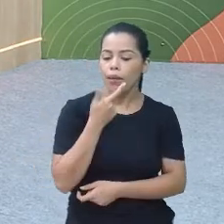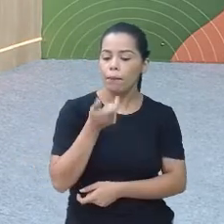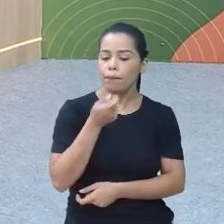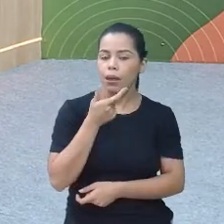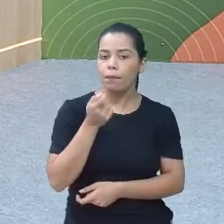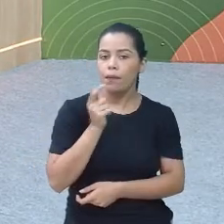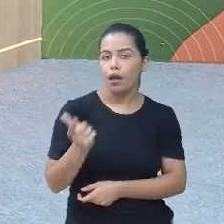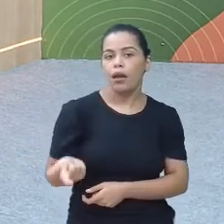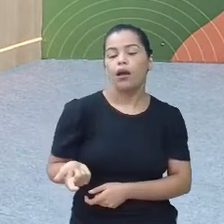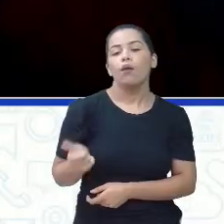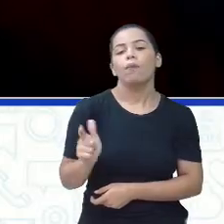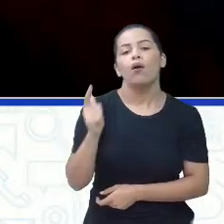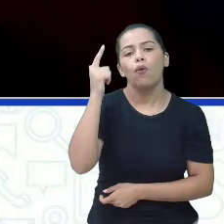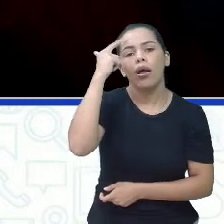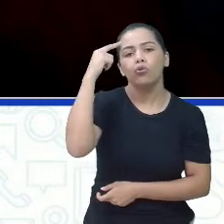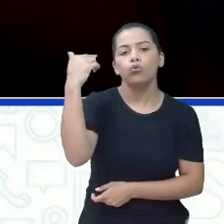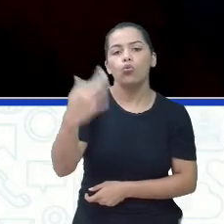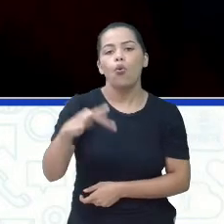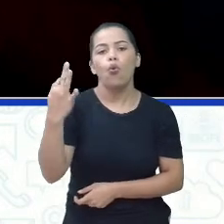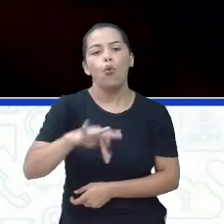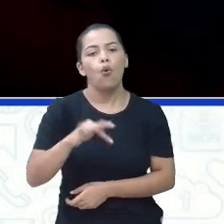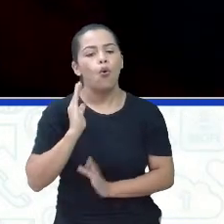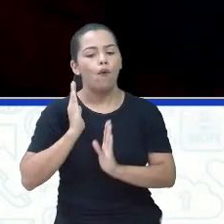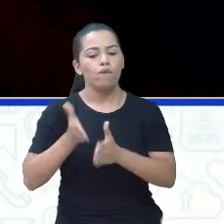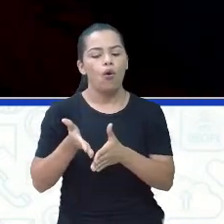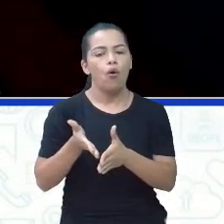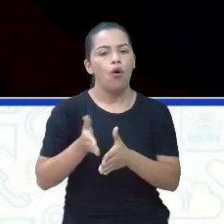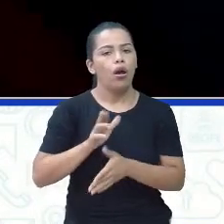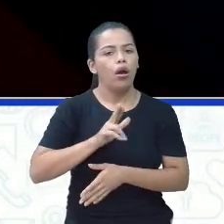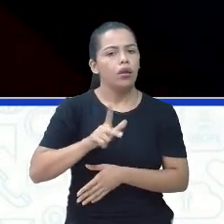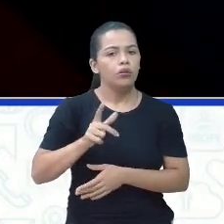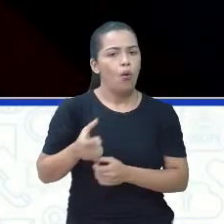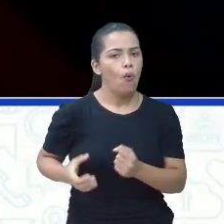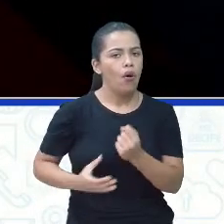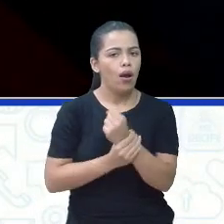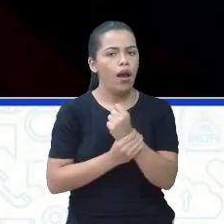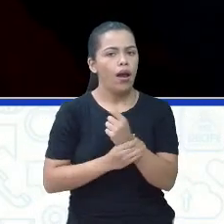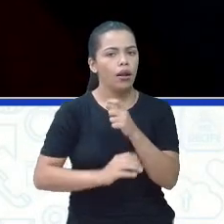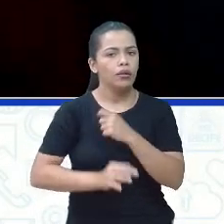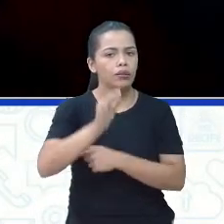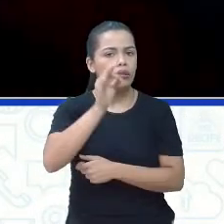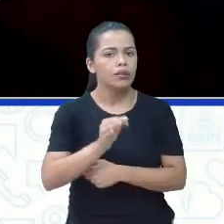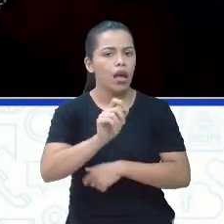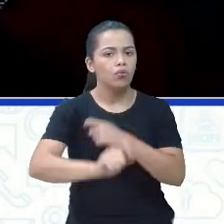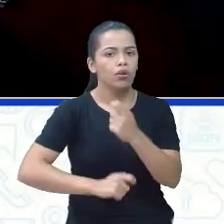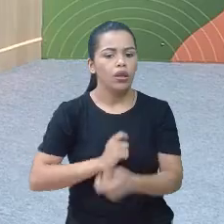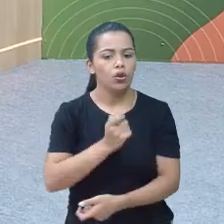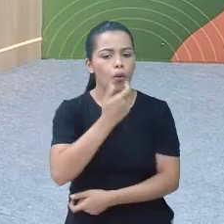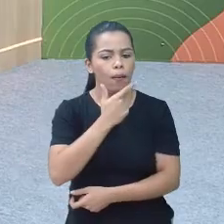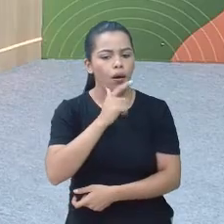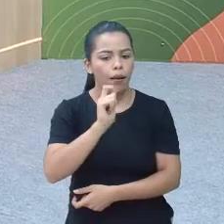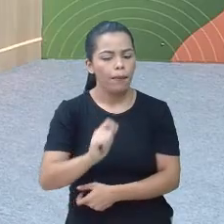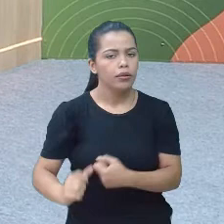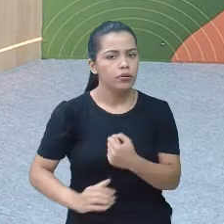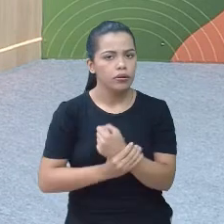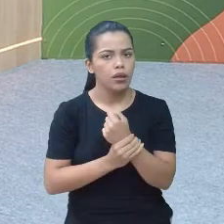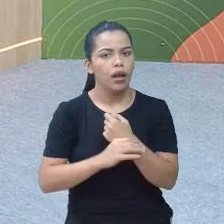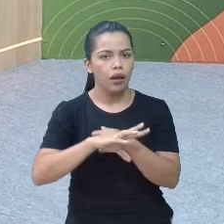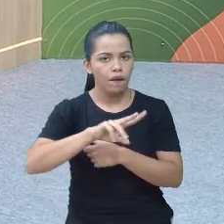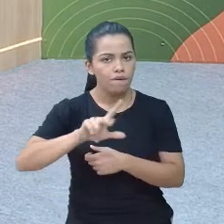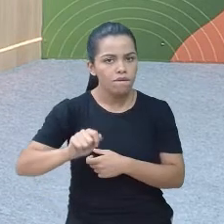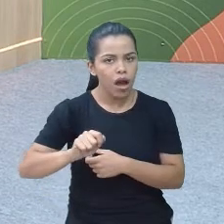tomar um medicamento para uma dor de cabeça especificamente, não garante que você tomando aquele remédio, a dor de cabeça